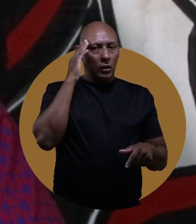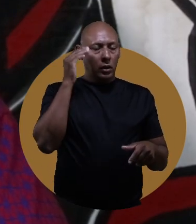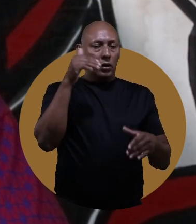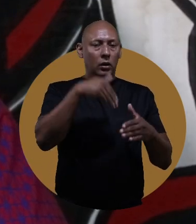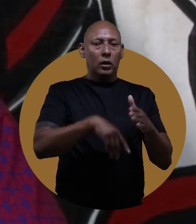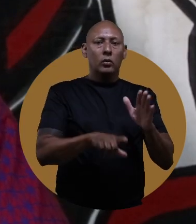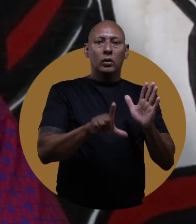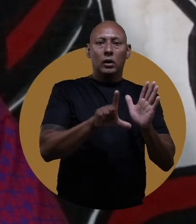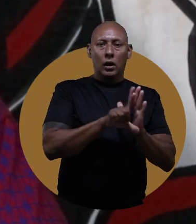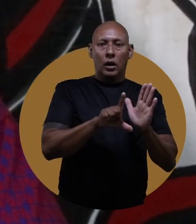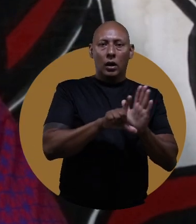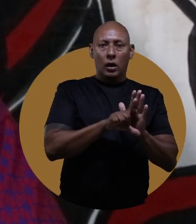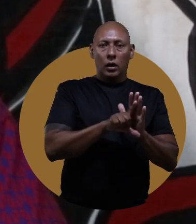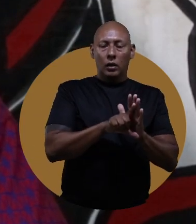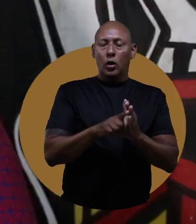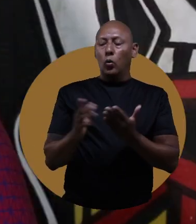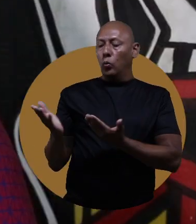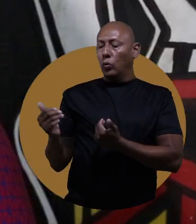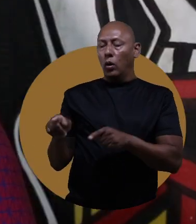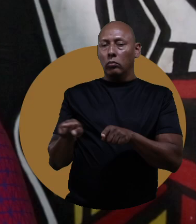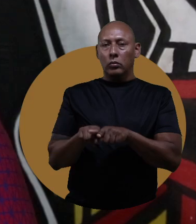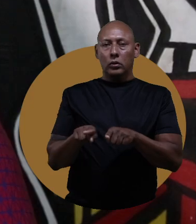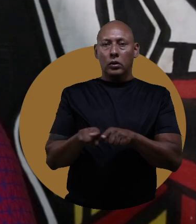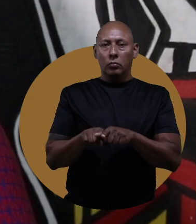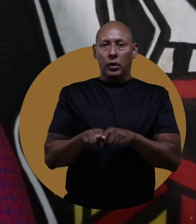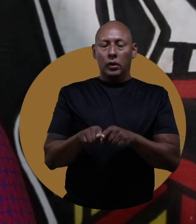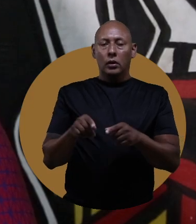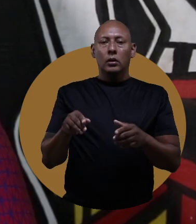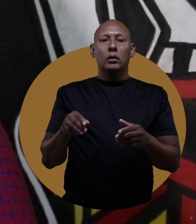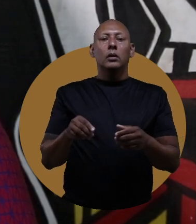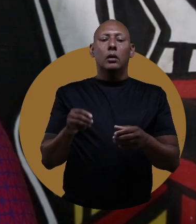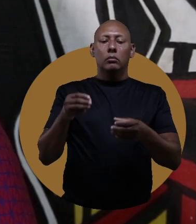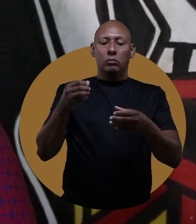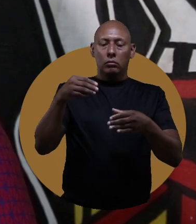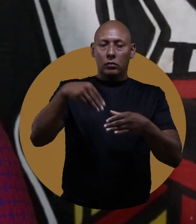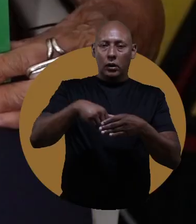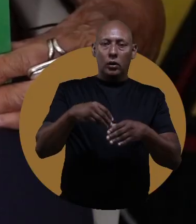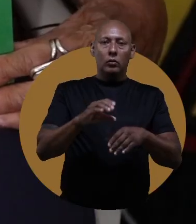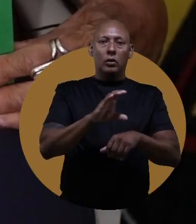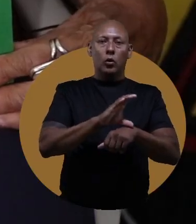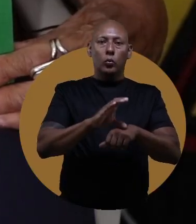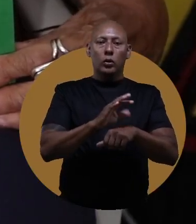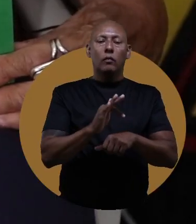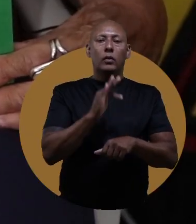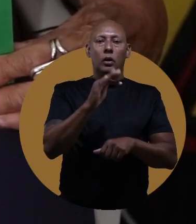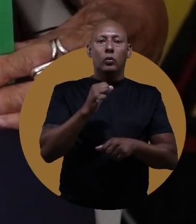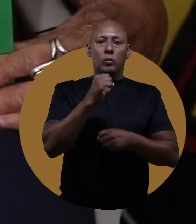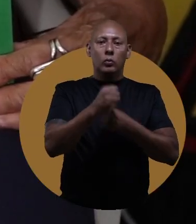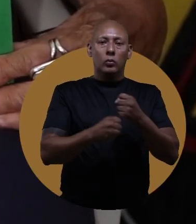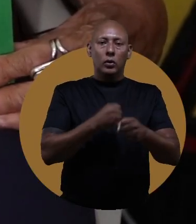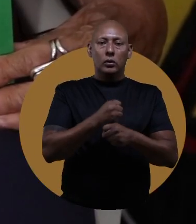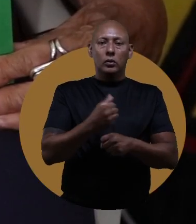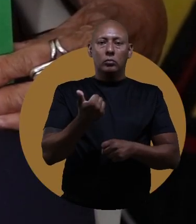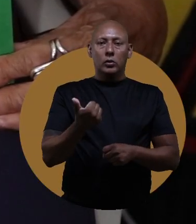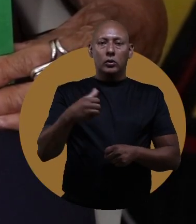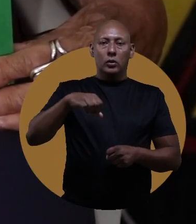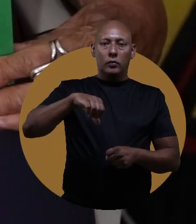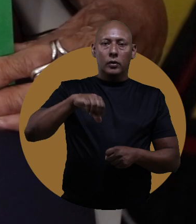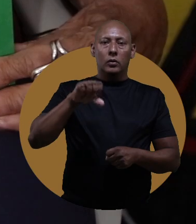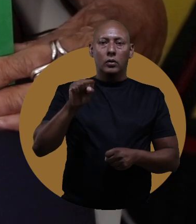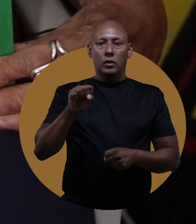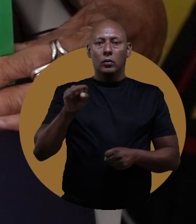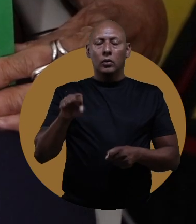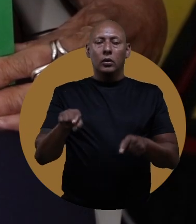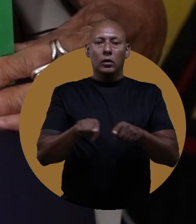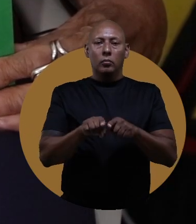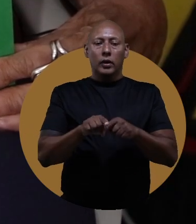direitos, principalmente a juventude. Seus direitos que estão expressos na Constituição Federal de 1988 e também